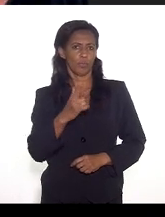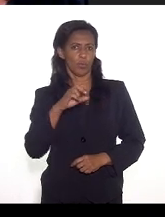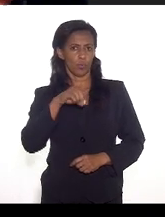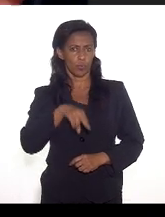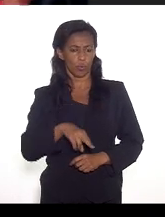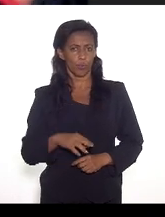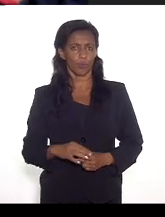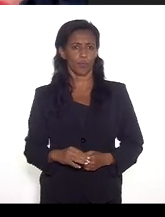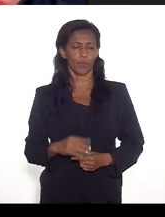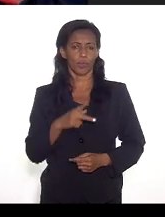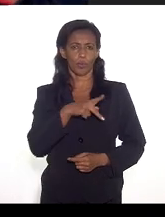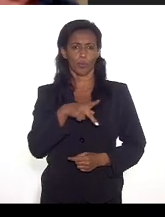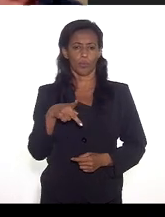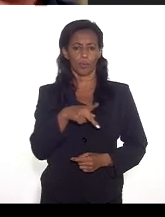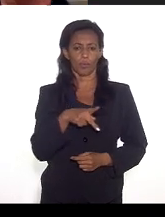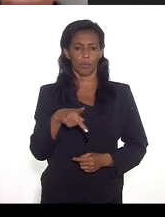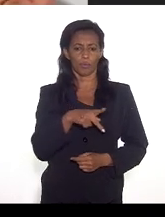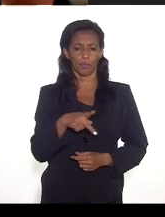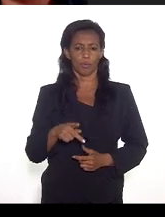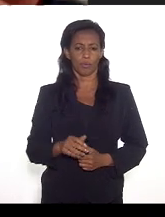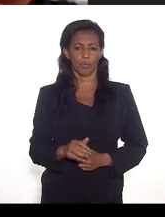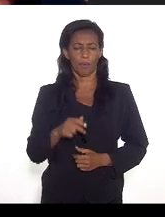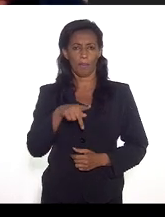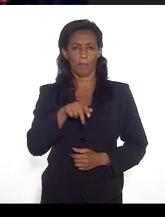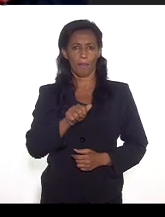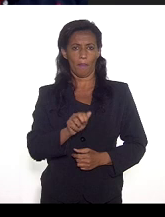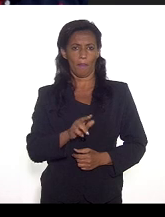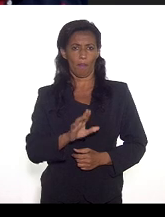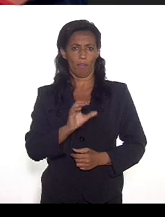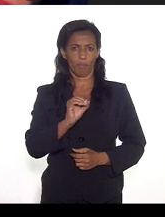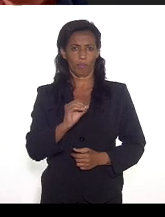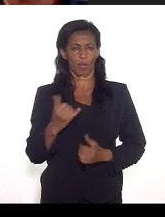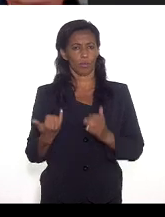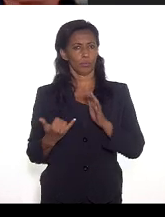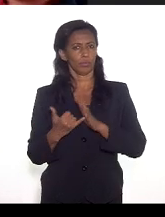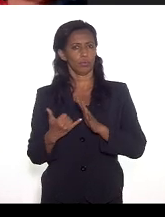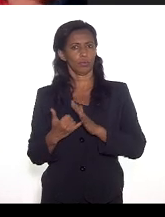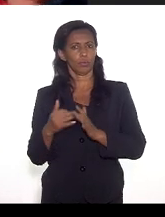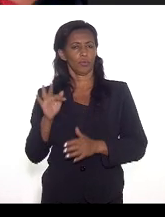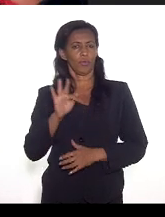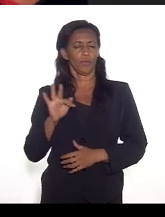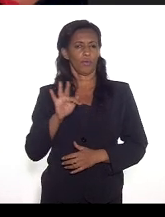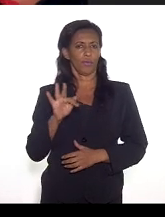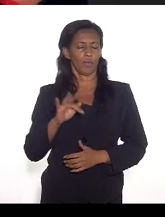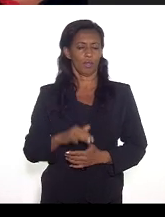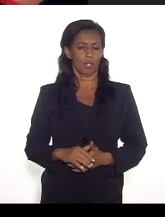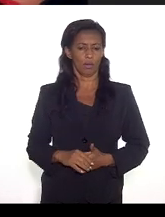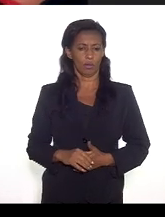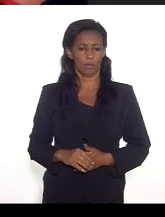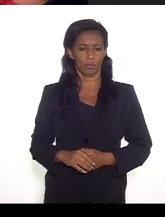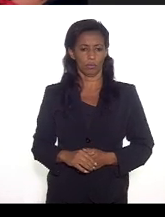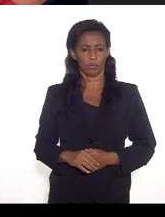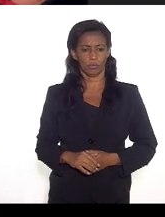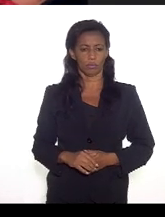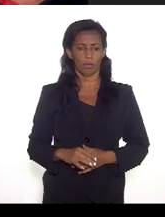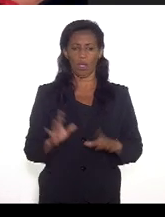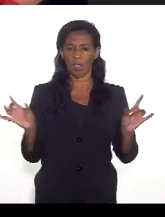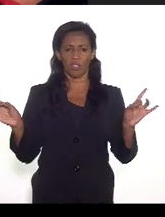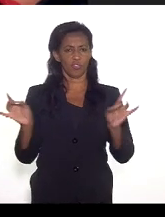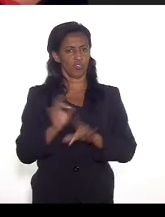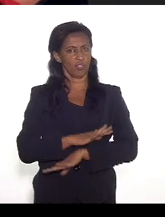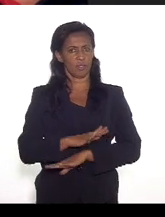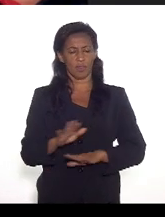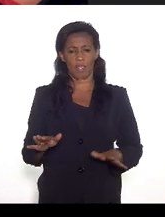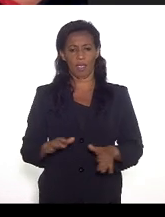UESO, e o professor... Paulo Vidal. Paulo Vidal, exatamente, do Instituto Federal Fluminense. A gente encerra as